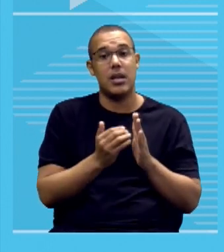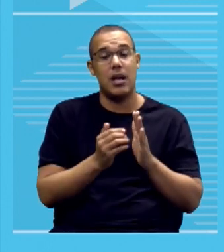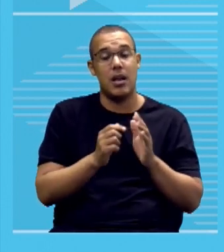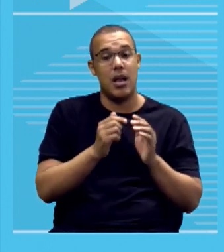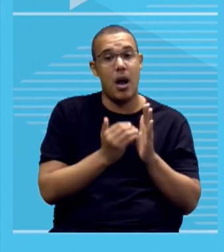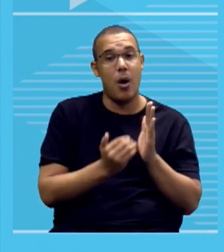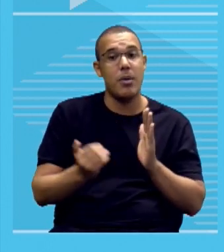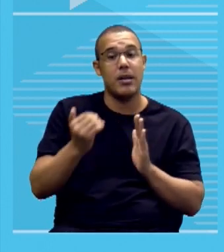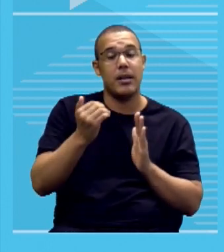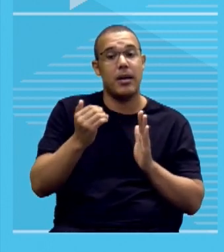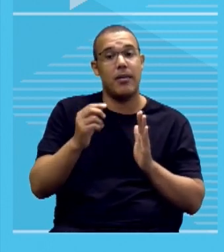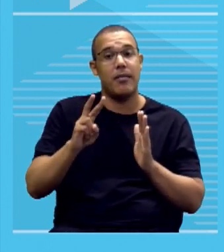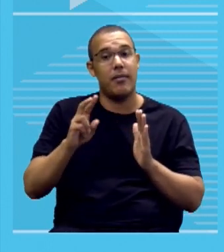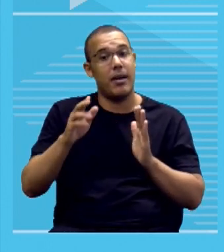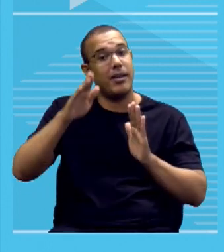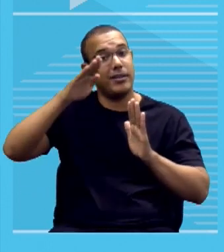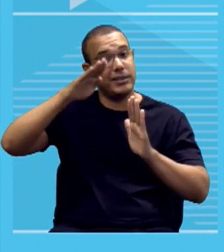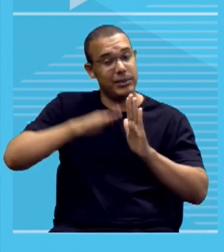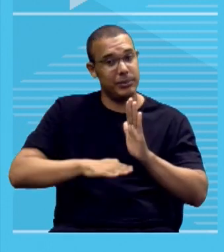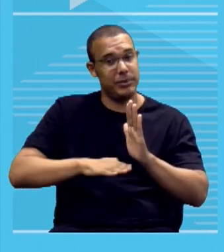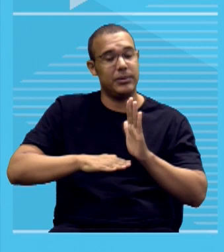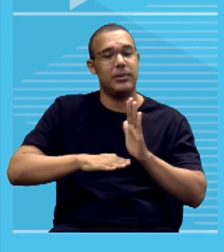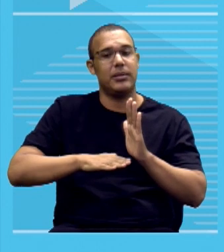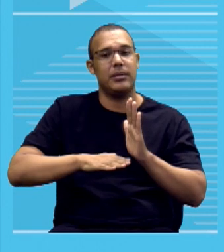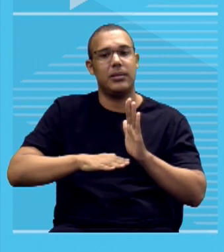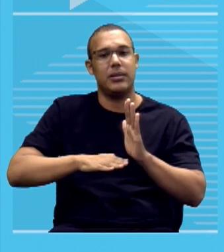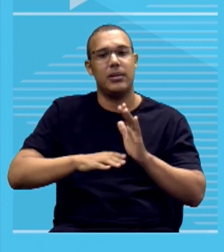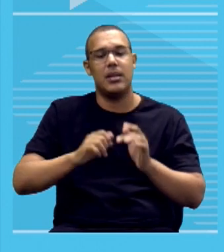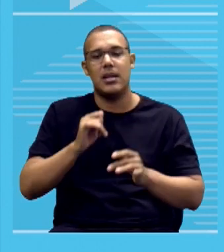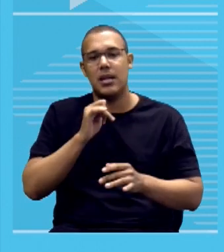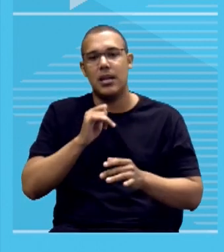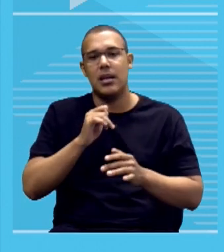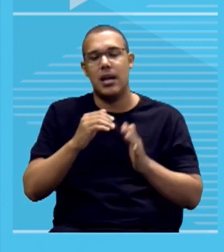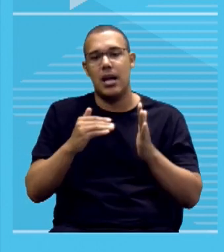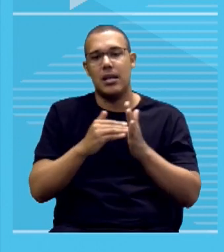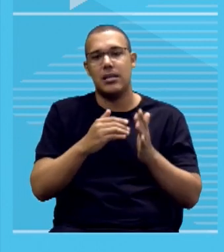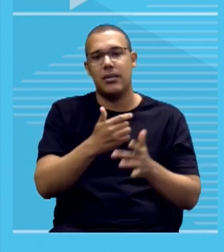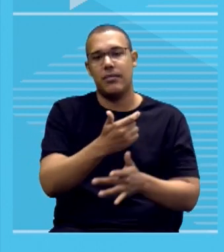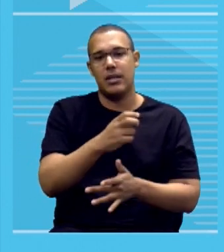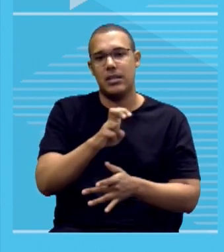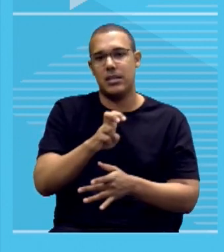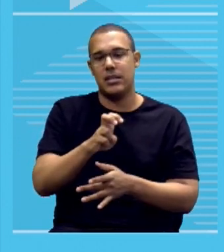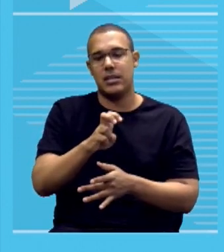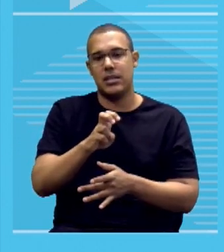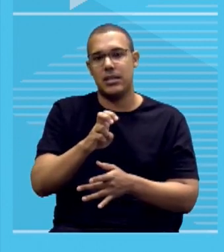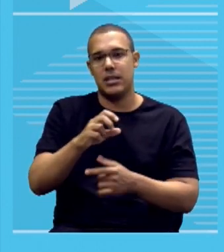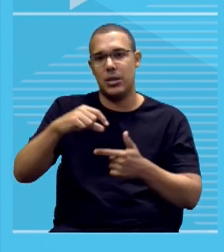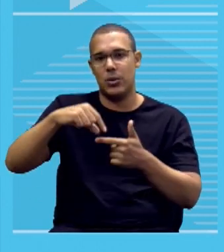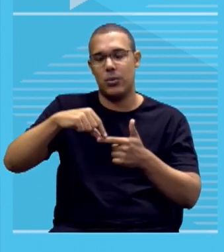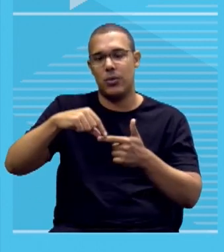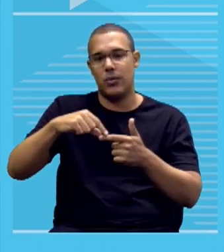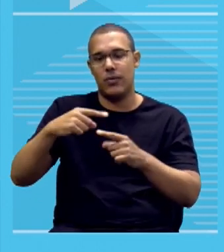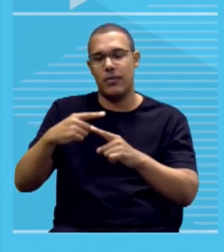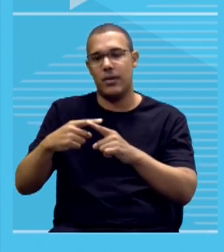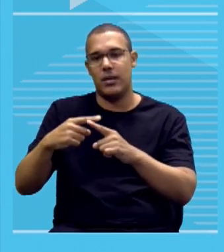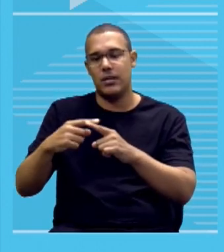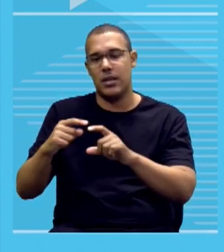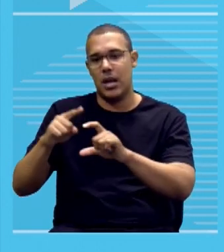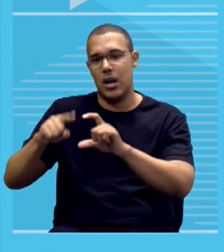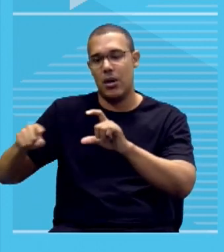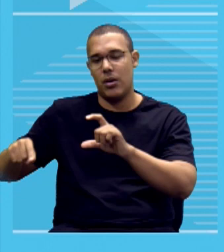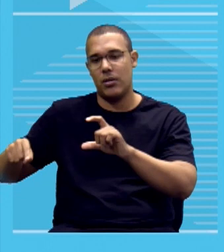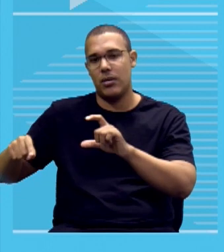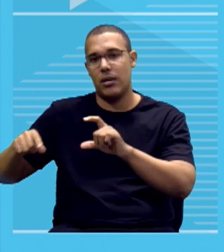resistência, ele vai diminuir. Bacana? O valor da resistência é 25 ohms vezes o valor da corrente. Só que a corrente é